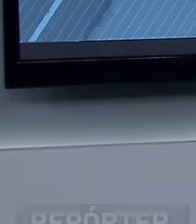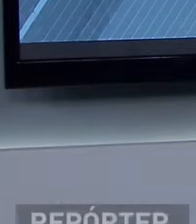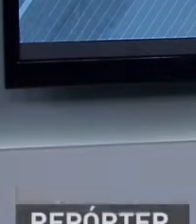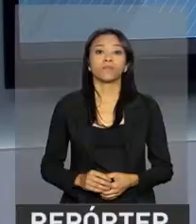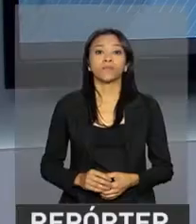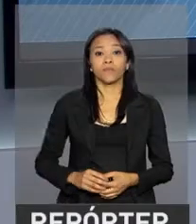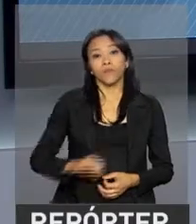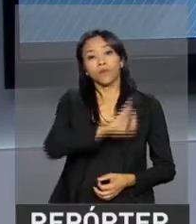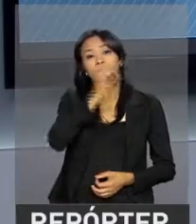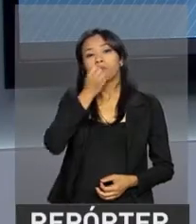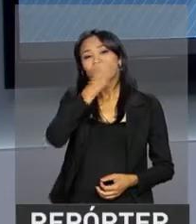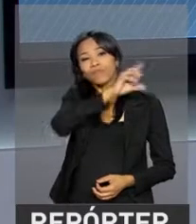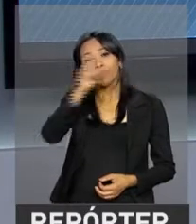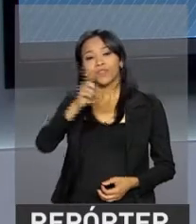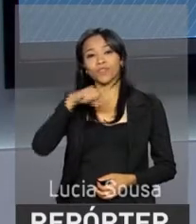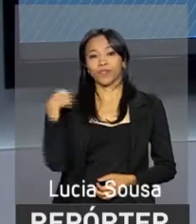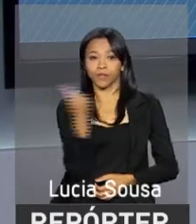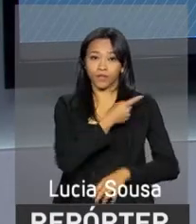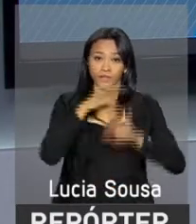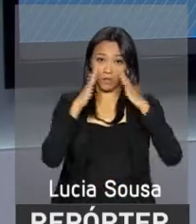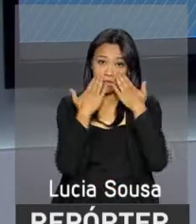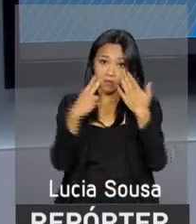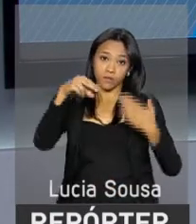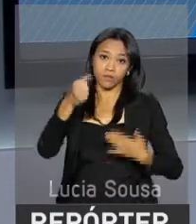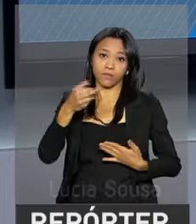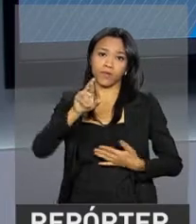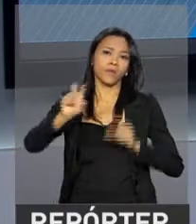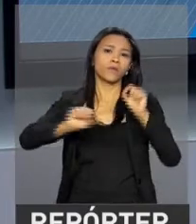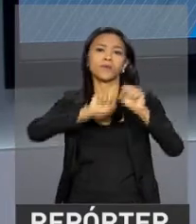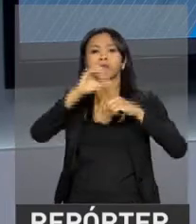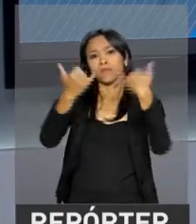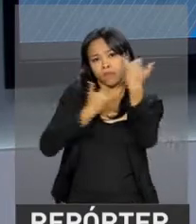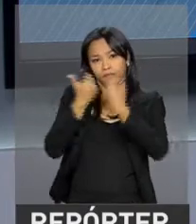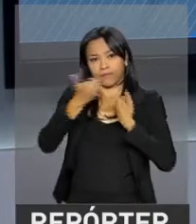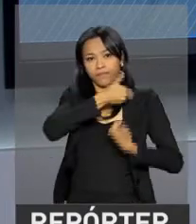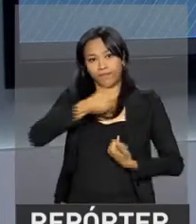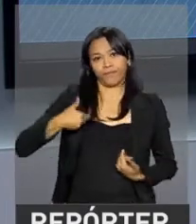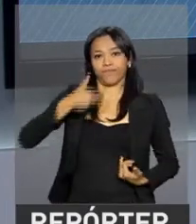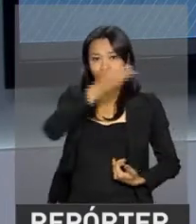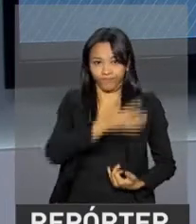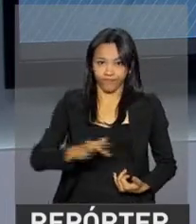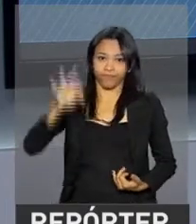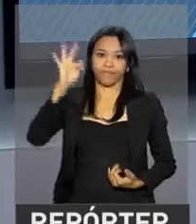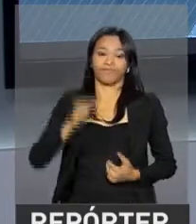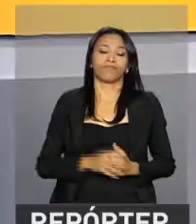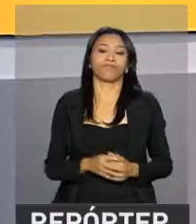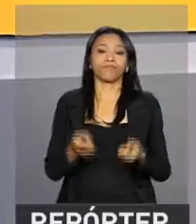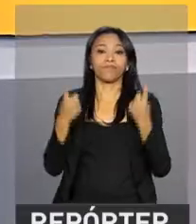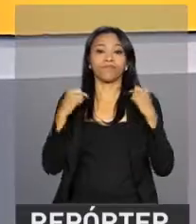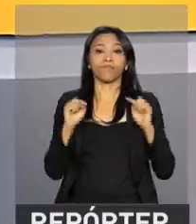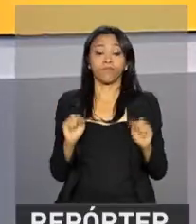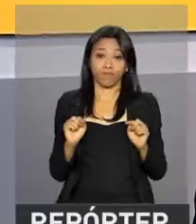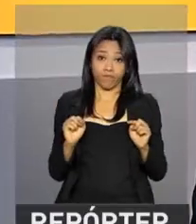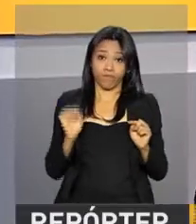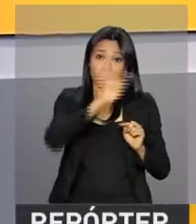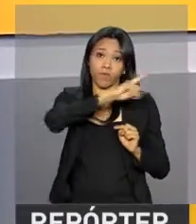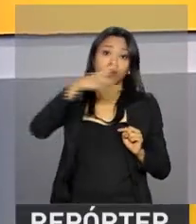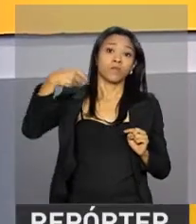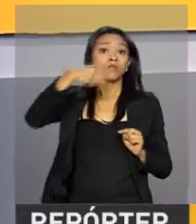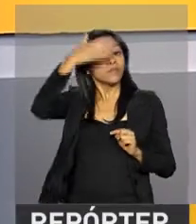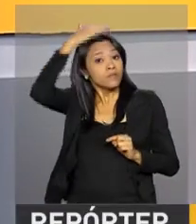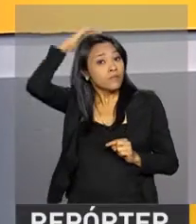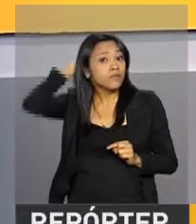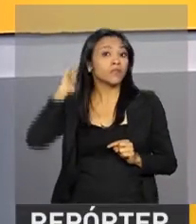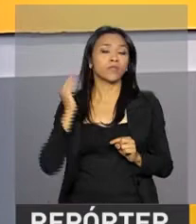olá bom dia estamos de volta com repórter nbr e as notícias do governo federal o presidente